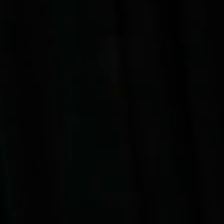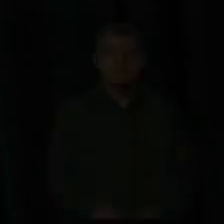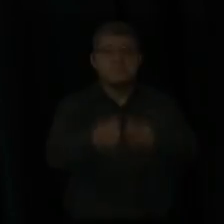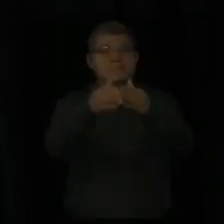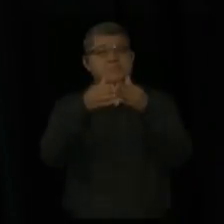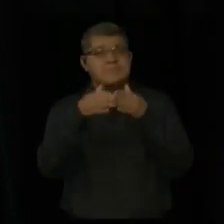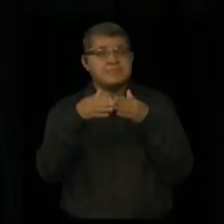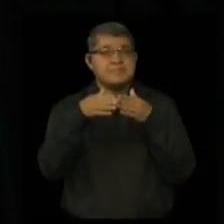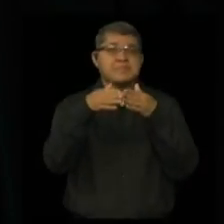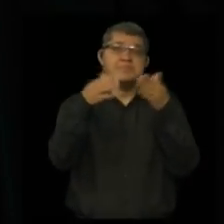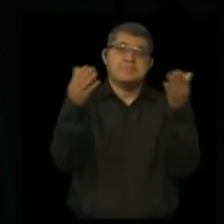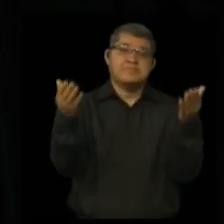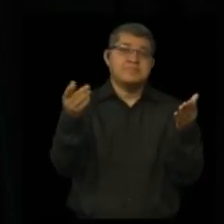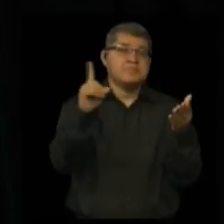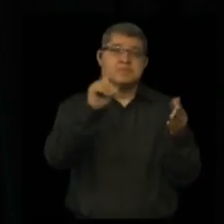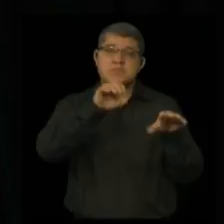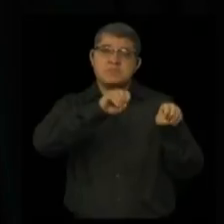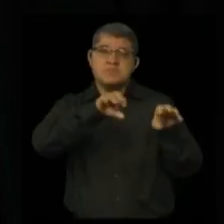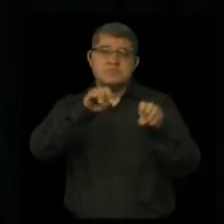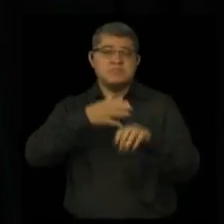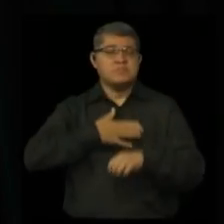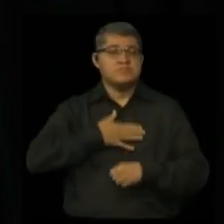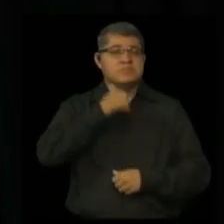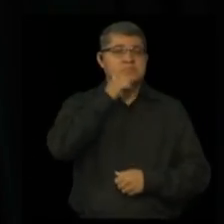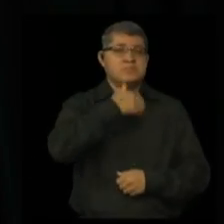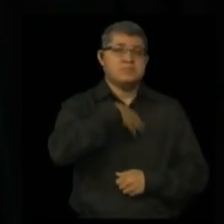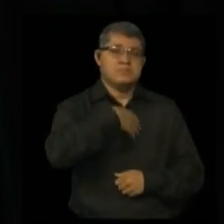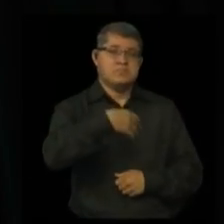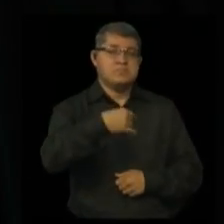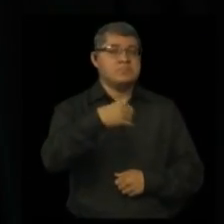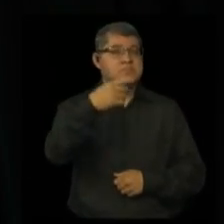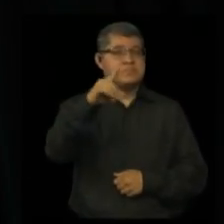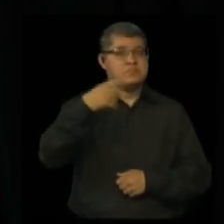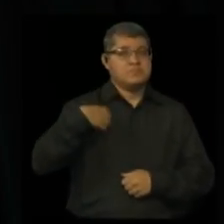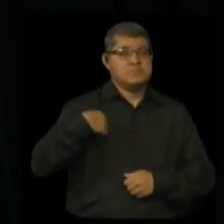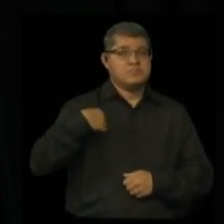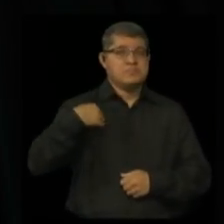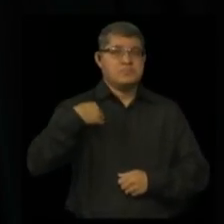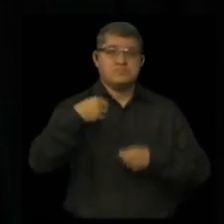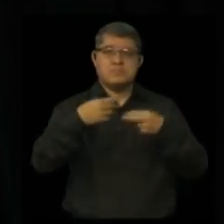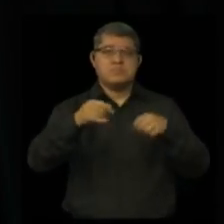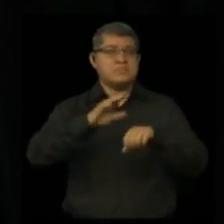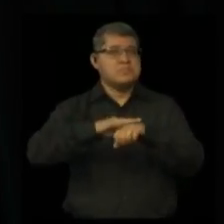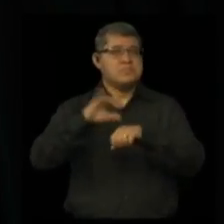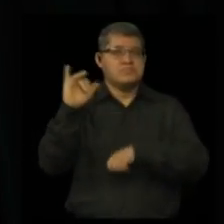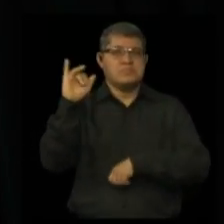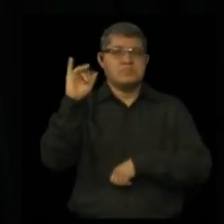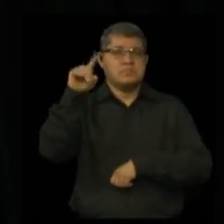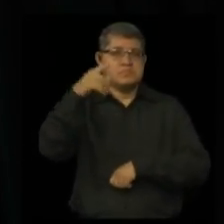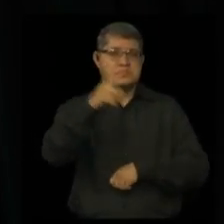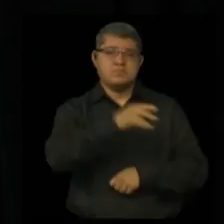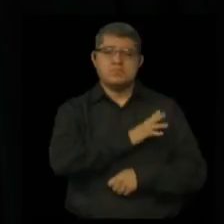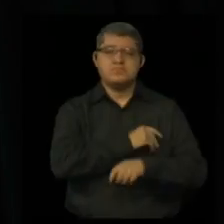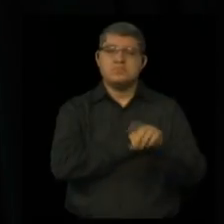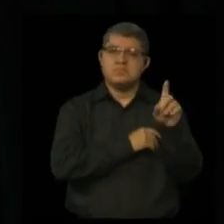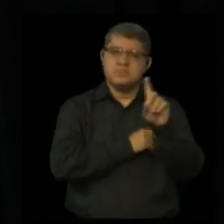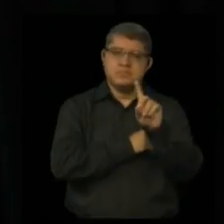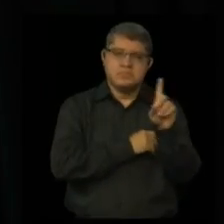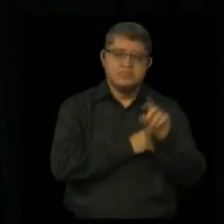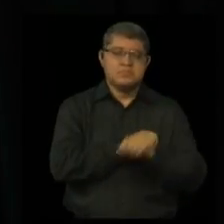Por favor, não ensinem minha filha que suas roupas são mais importantes que seu